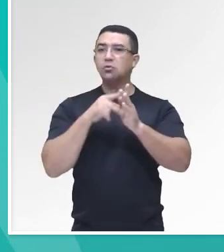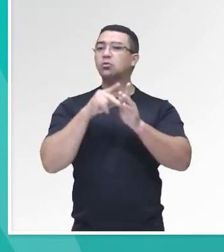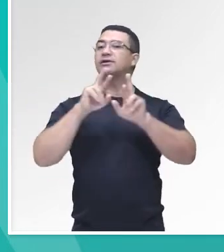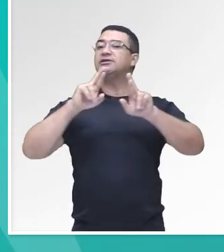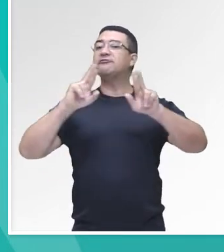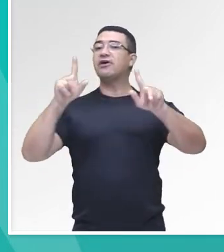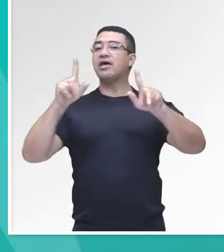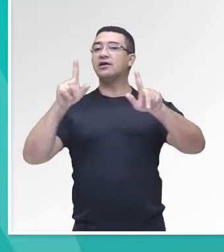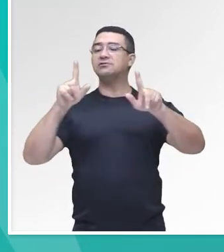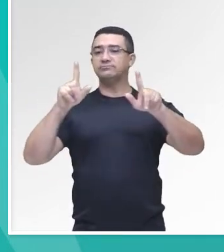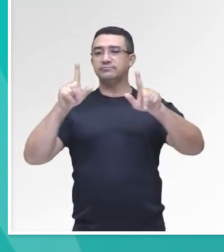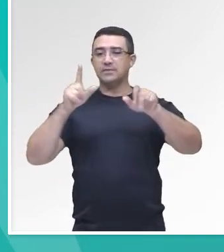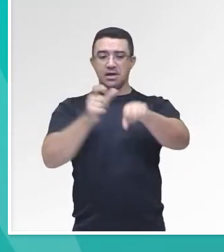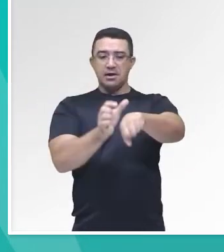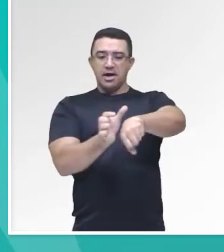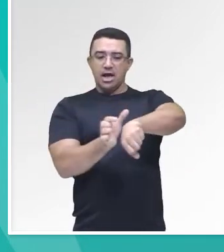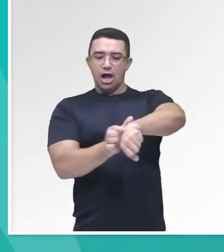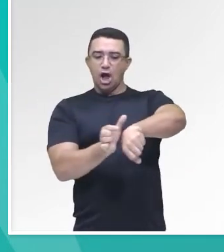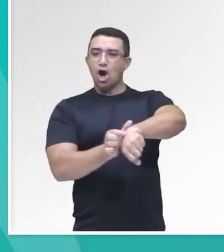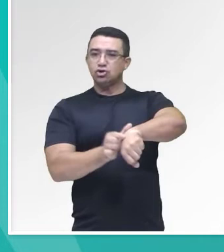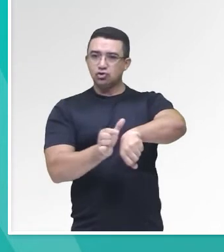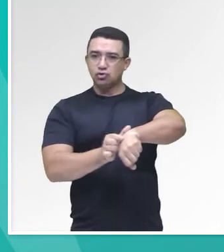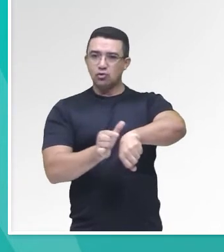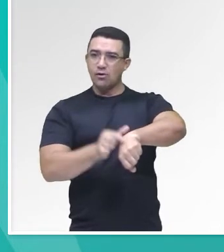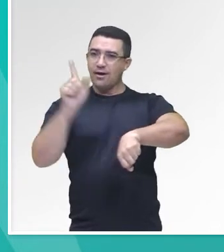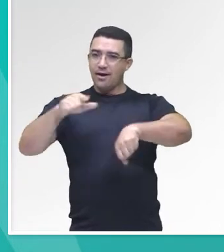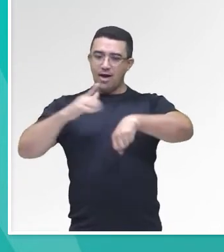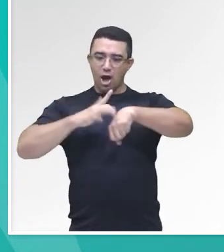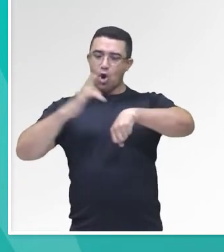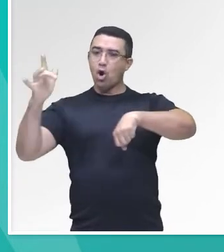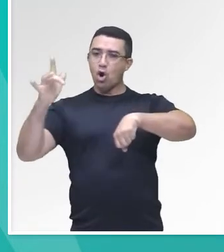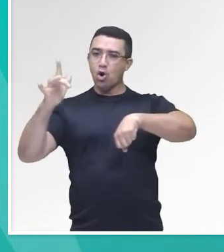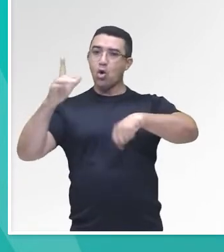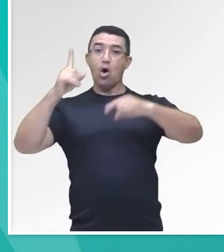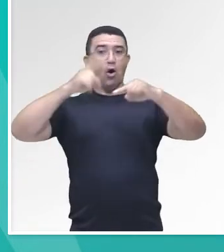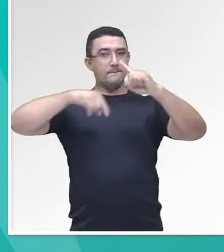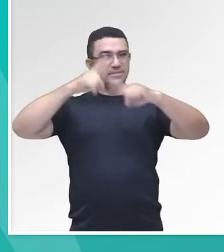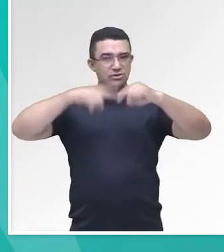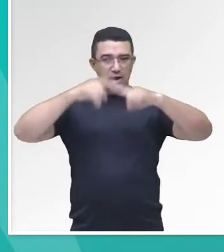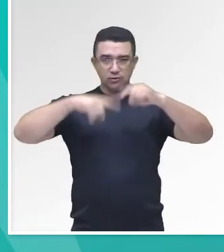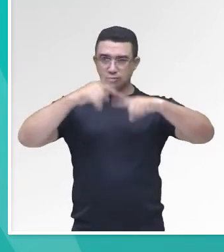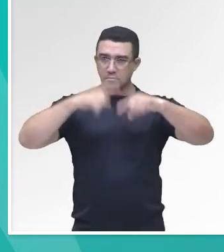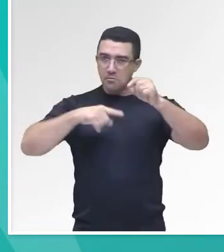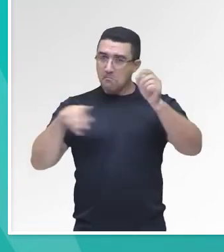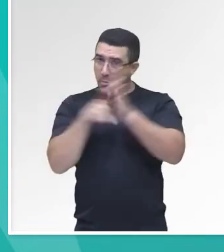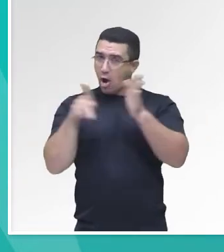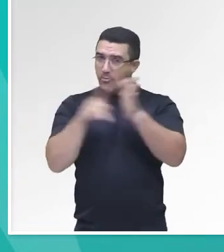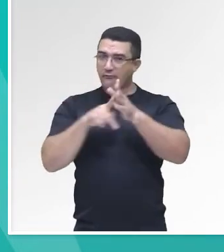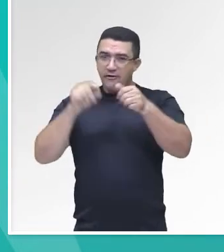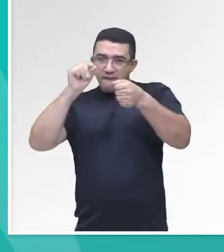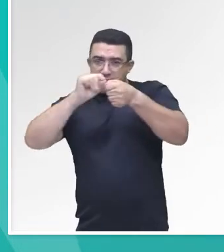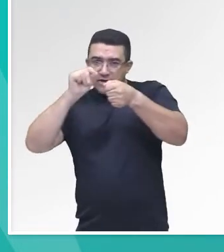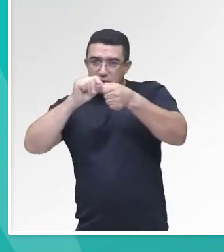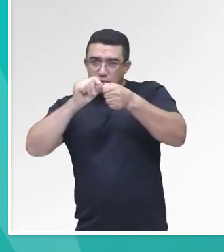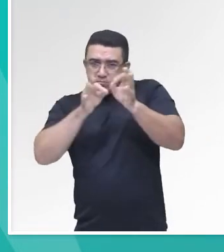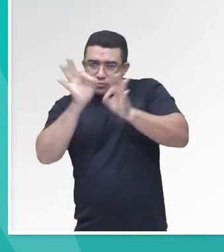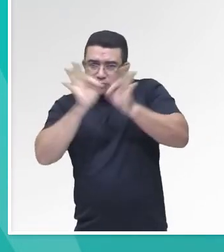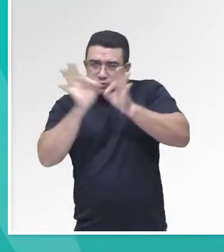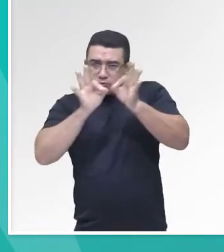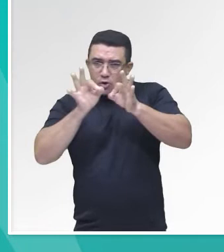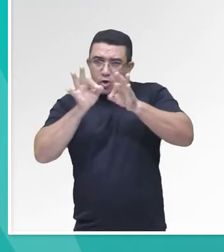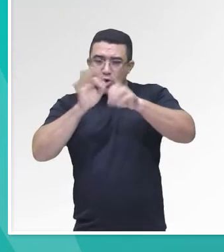contexto aqui, né? Porque aqui eu estou fazendo a representação de um objeto que é feito em ouro. Só que o ouro, ele tem